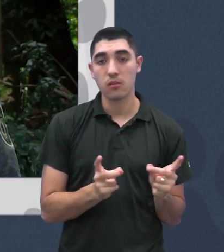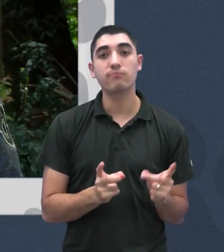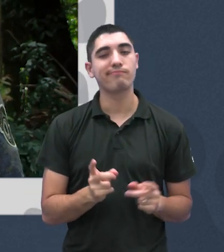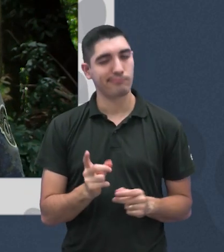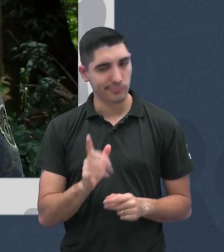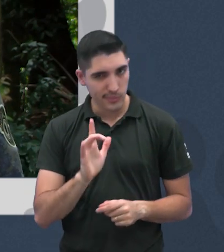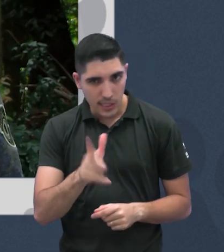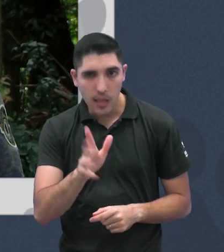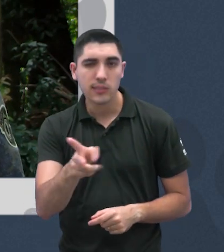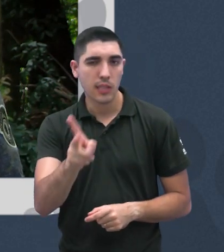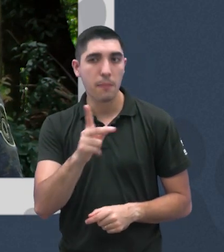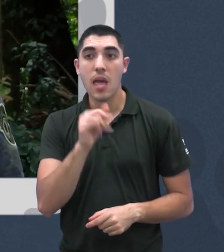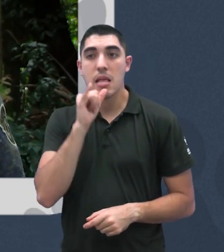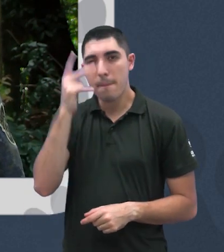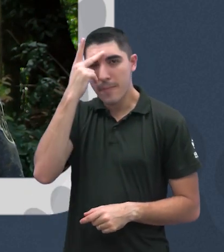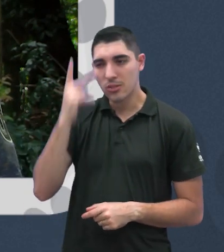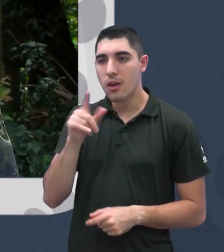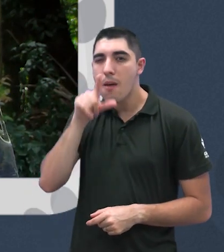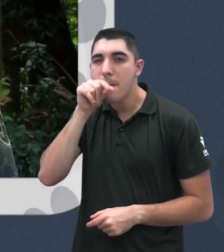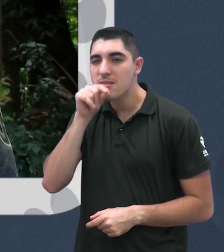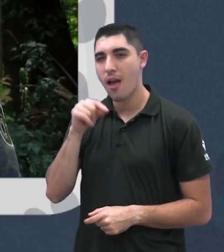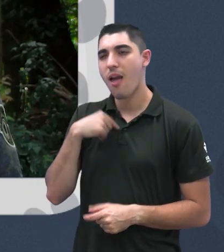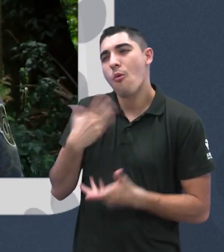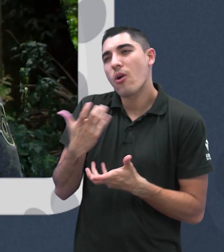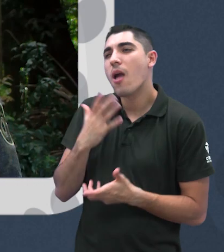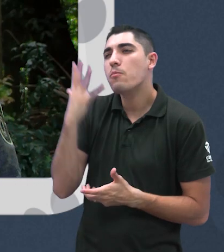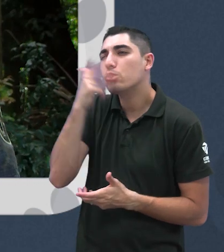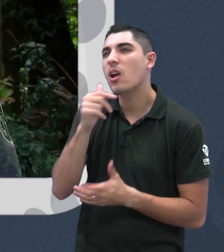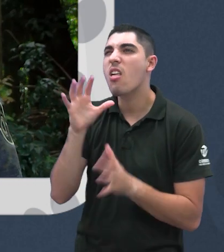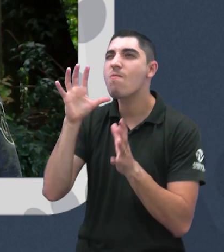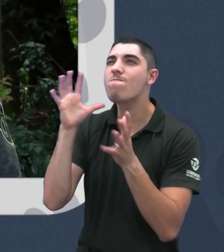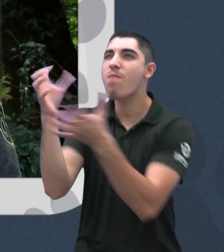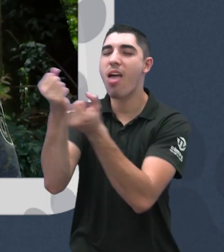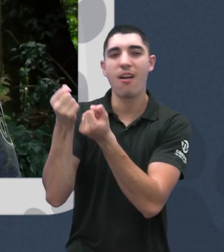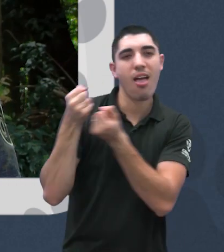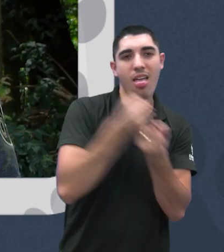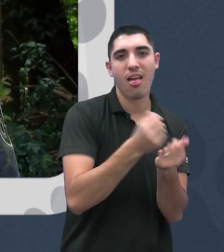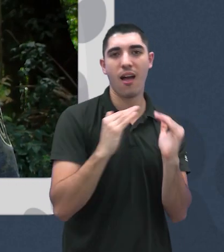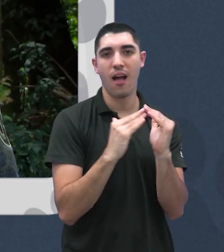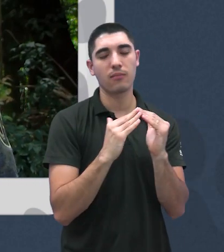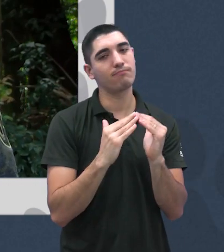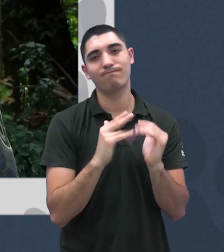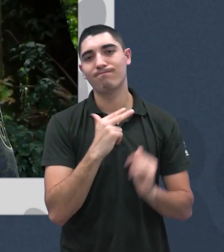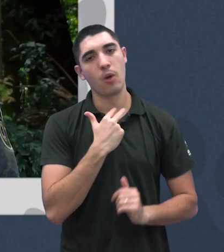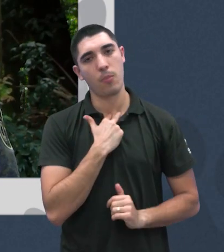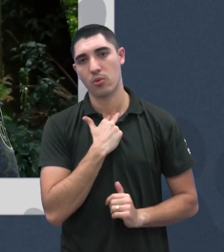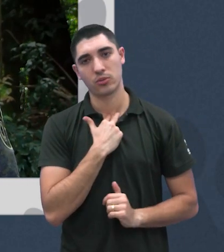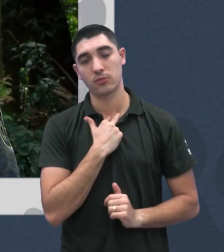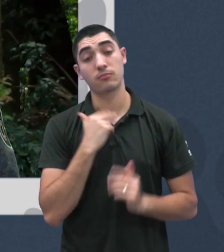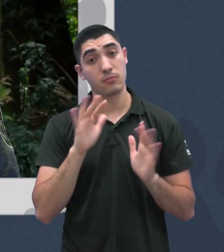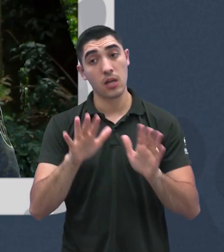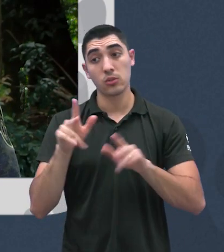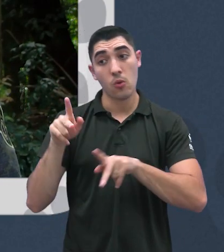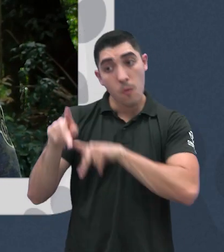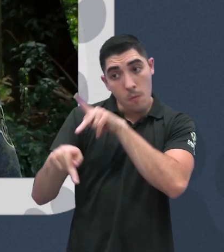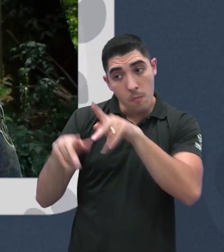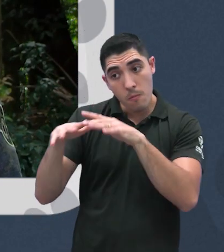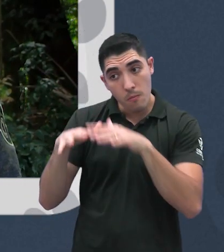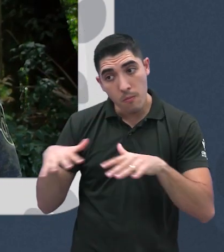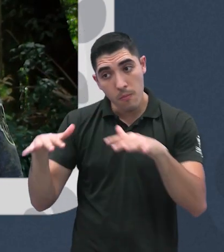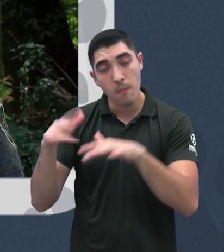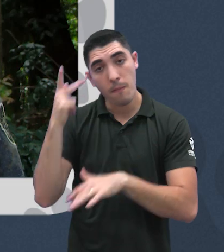querer criar um passarinho, acha bonito, né? Só que a população